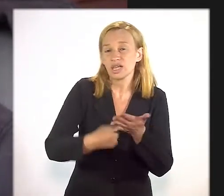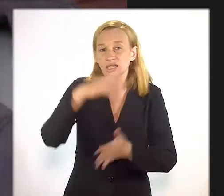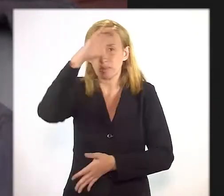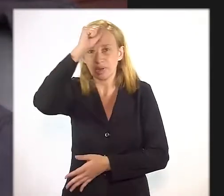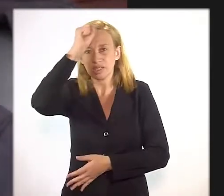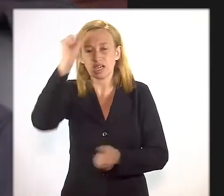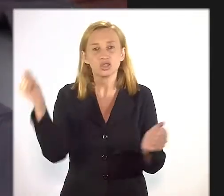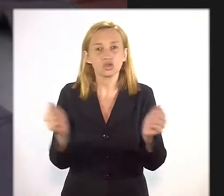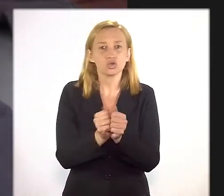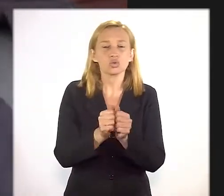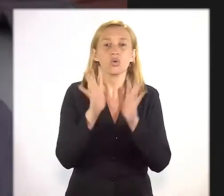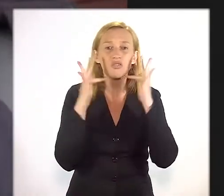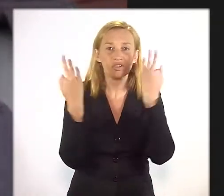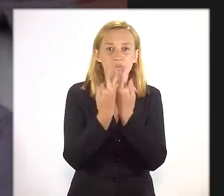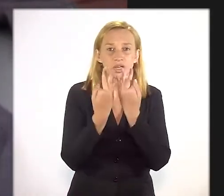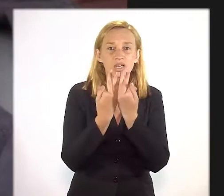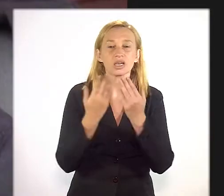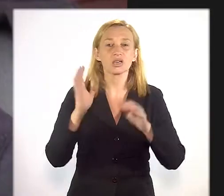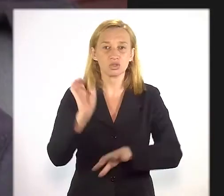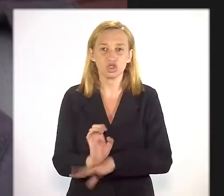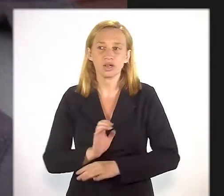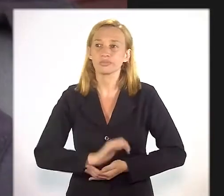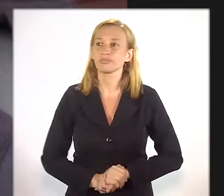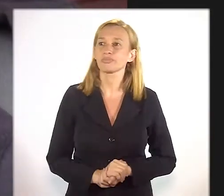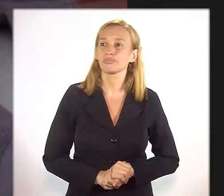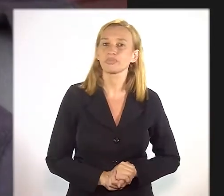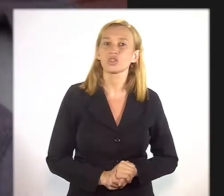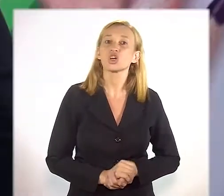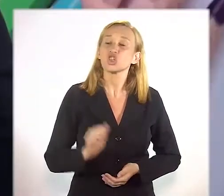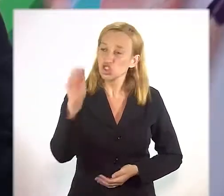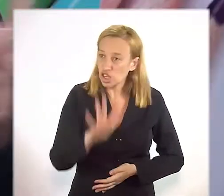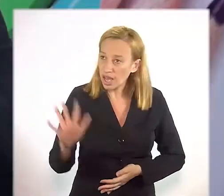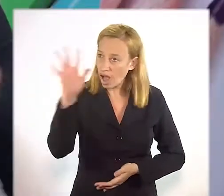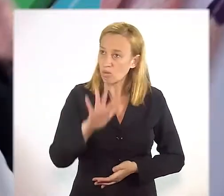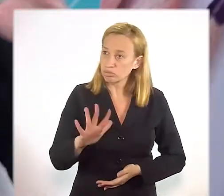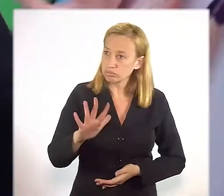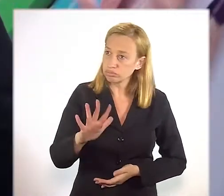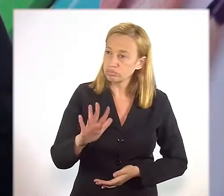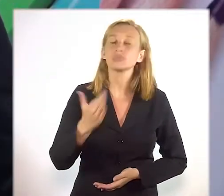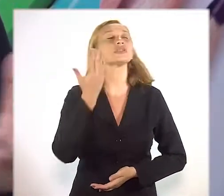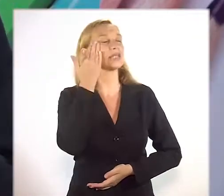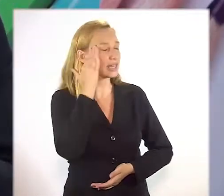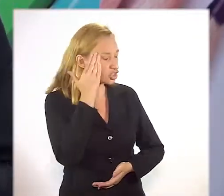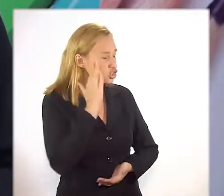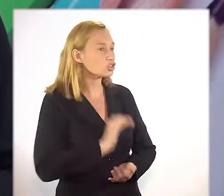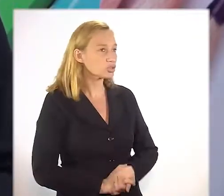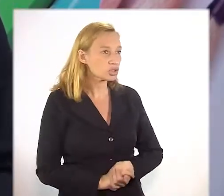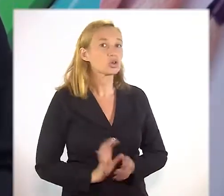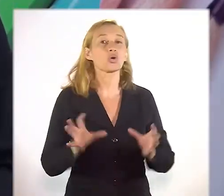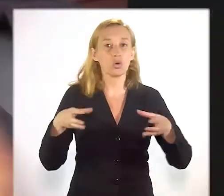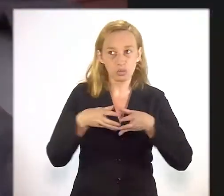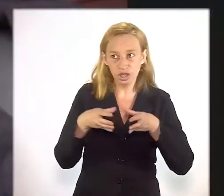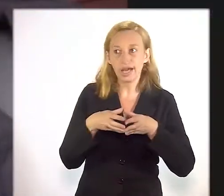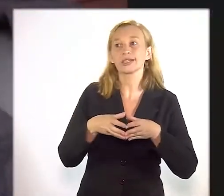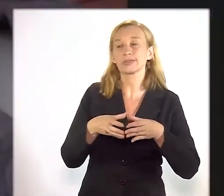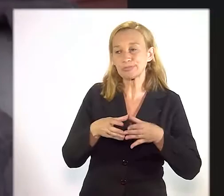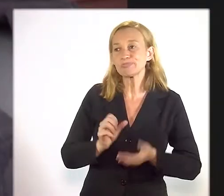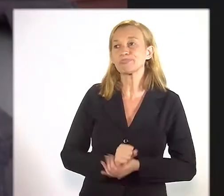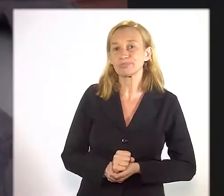aprendizagem que juntam a família, a sociedade e o Estado através da escola. Num cômputo geral, de uma forma geral, eu entendi. Numa